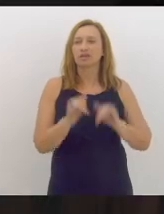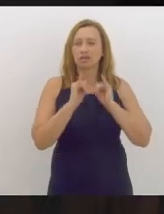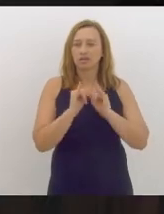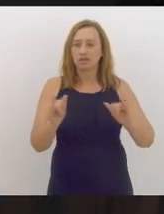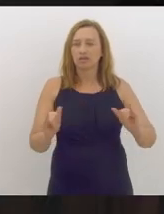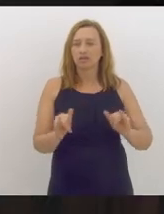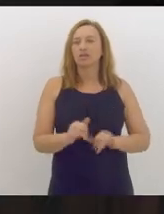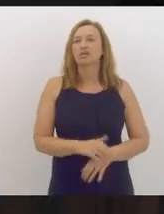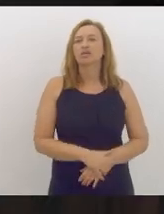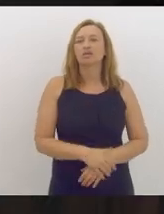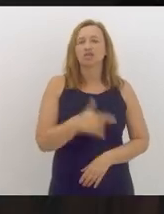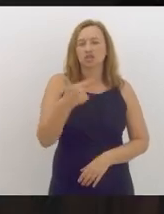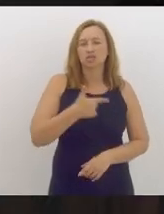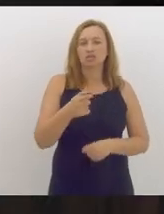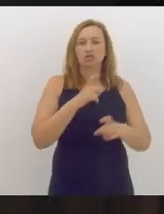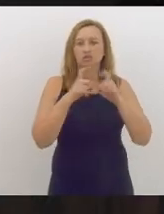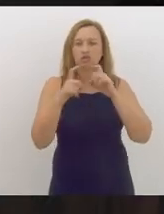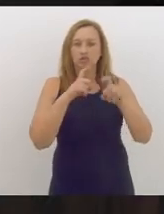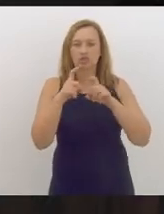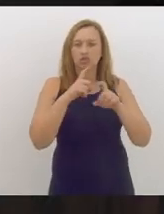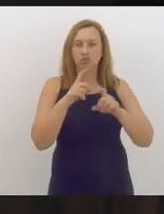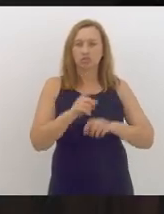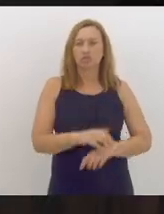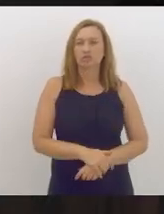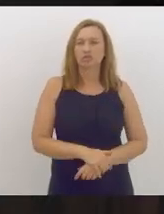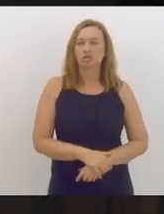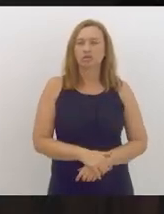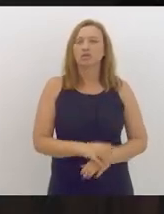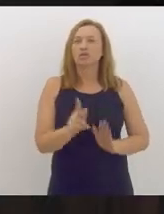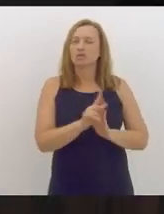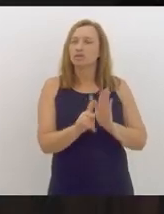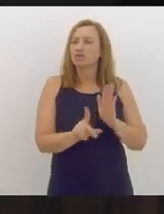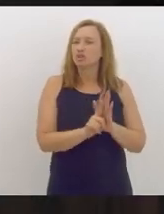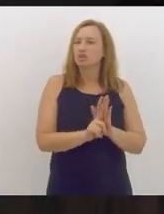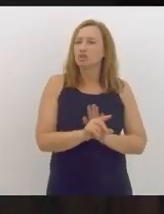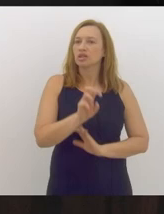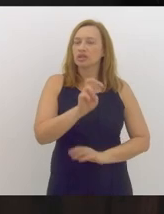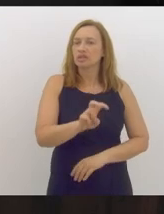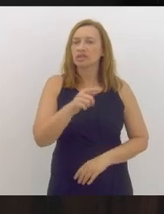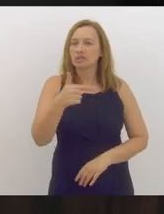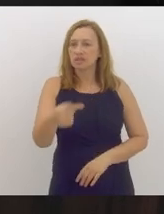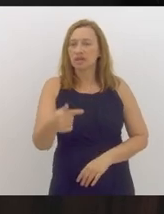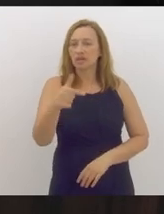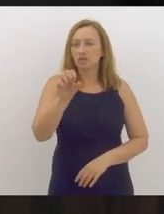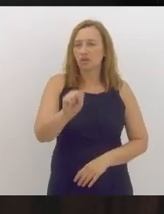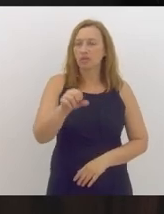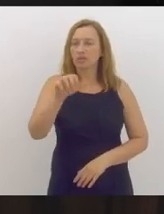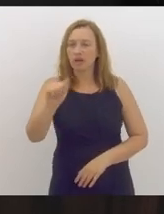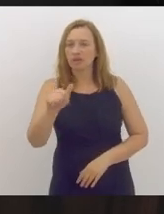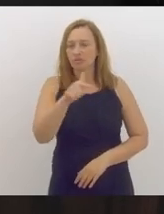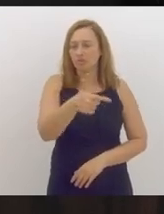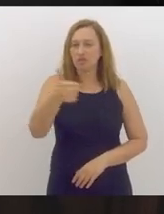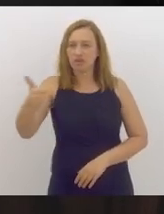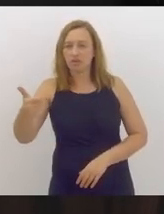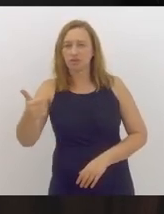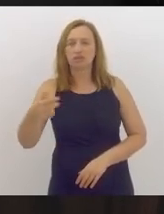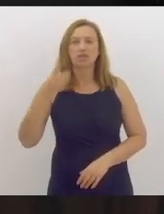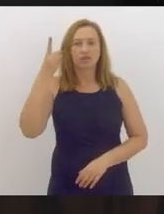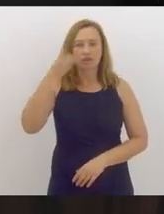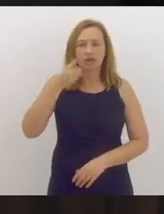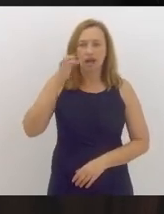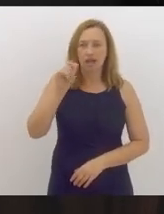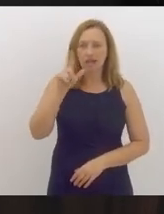Anuncio, em tramitação ordinária, segunda discussão, redação do vencido. Projeto de lei 5758-A de 22, de autoria do deputado Alana